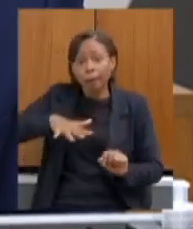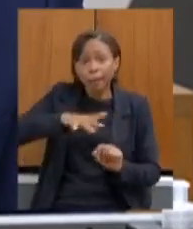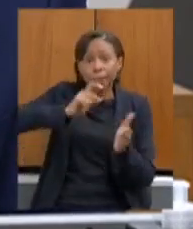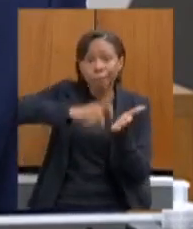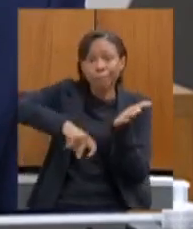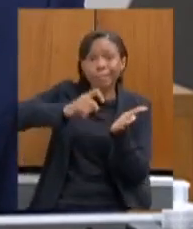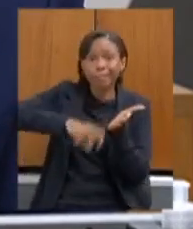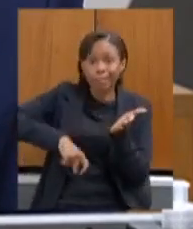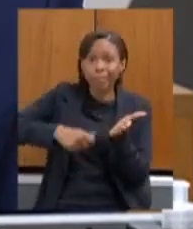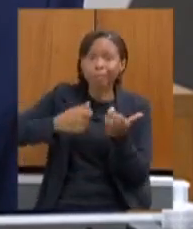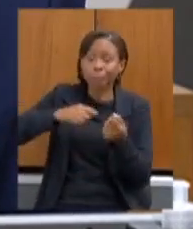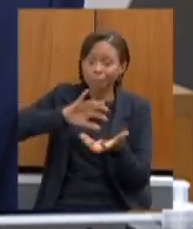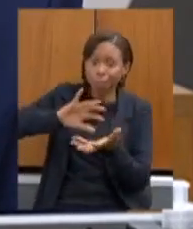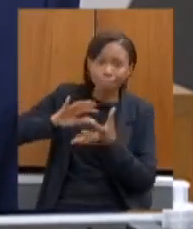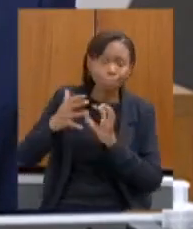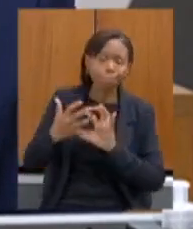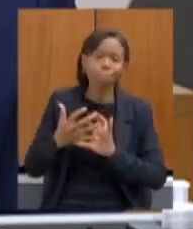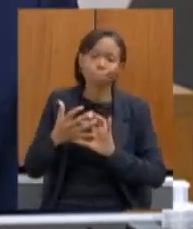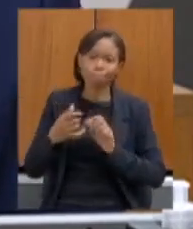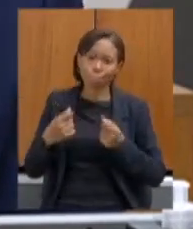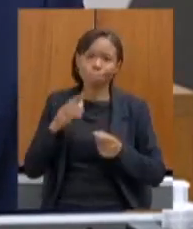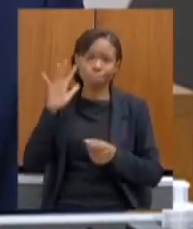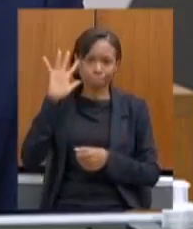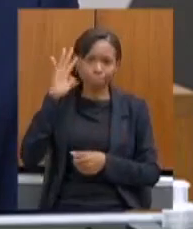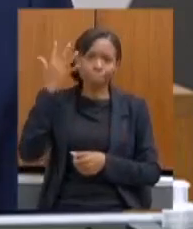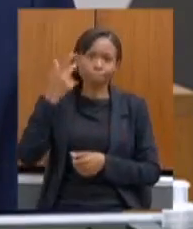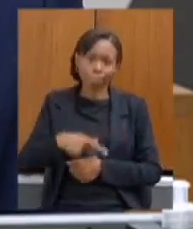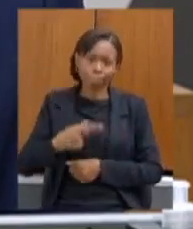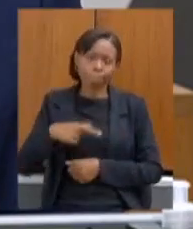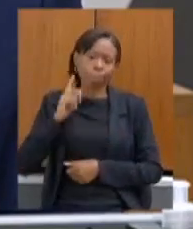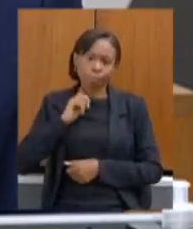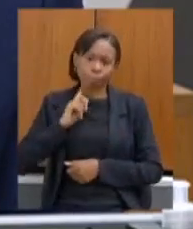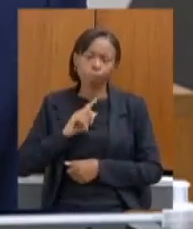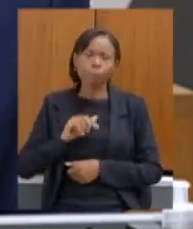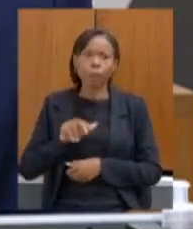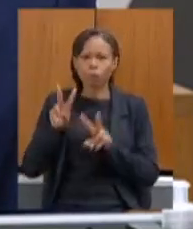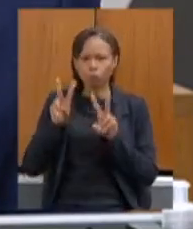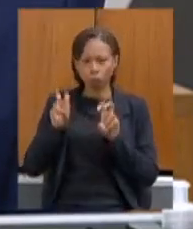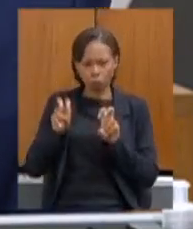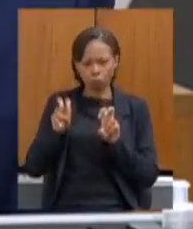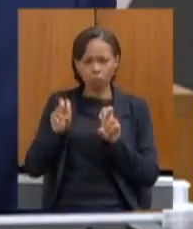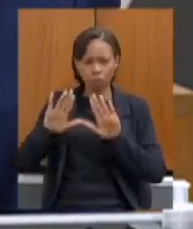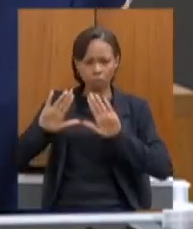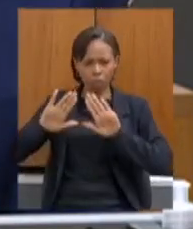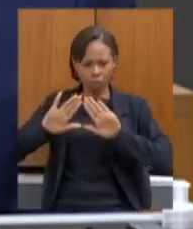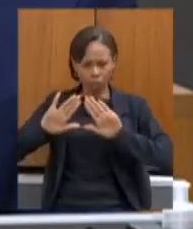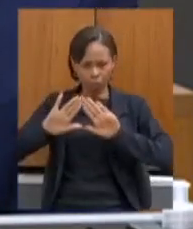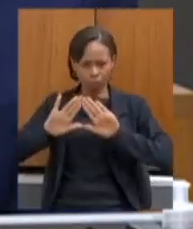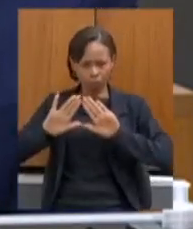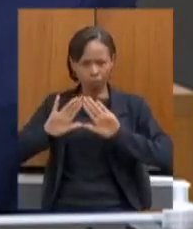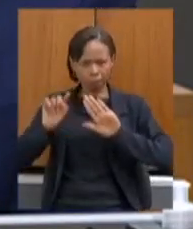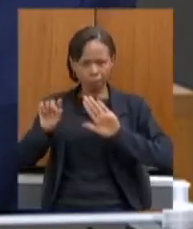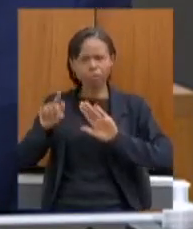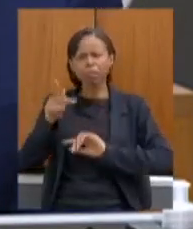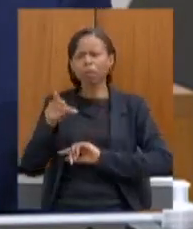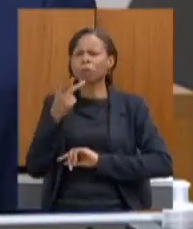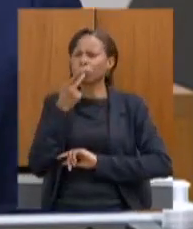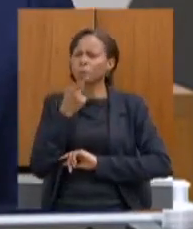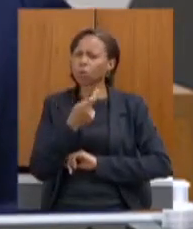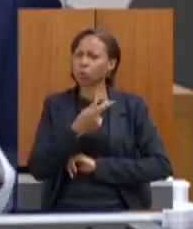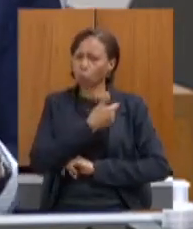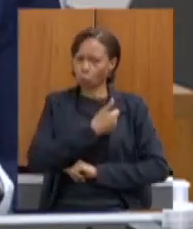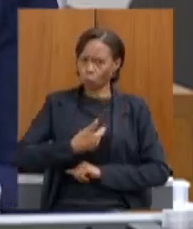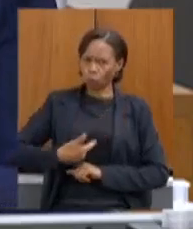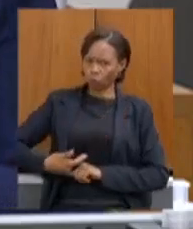precisamos de enfrentar essa situação. Sobre a questão da Assembleia, quando o senhor coloca, o governo